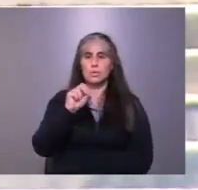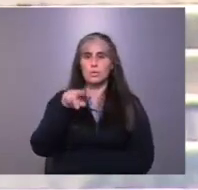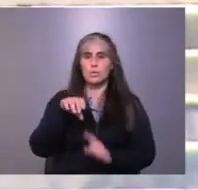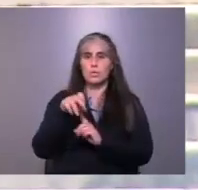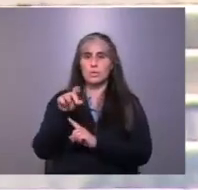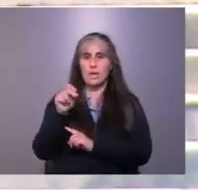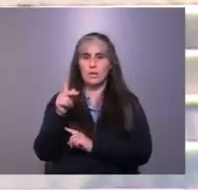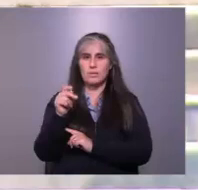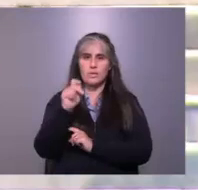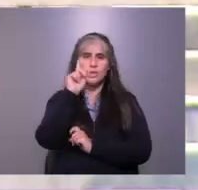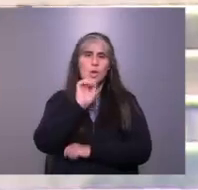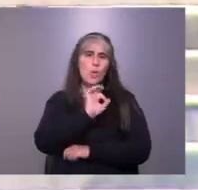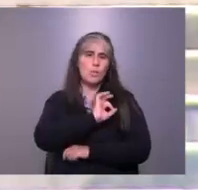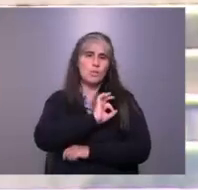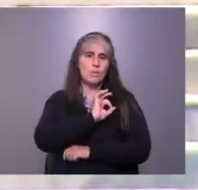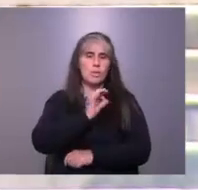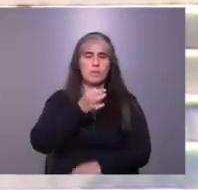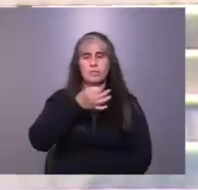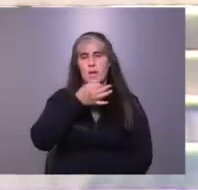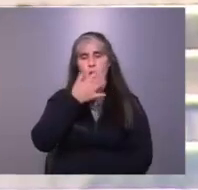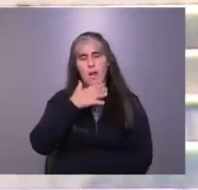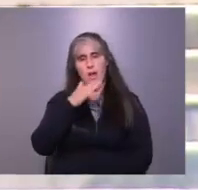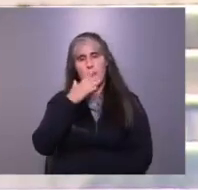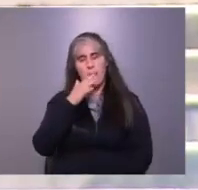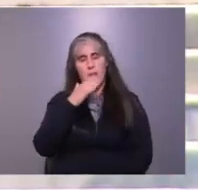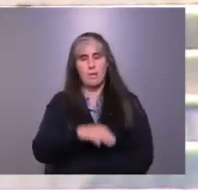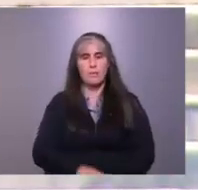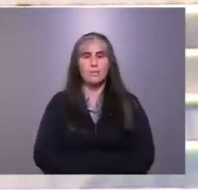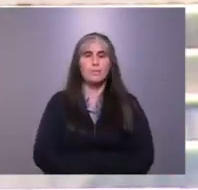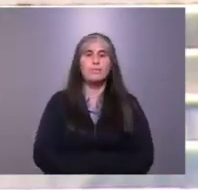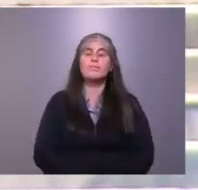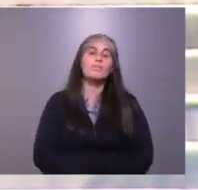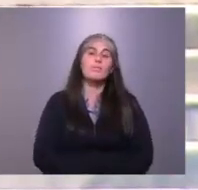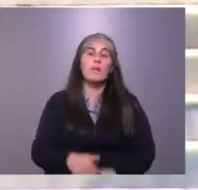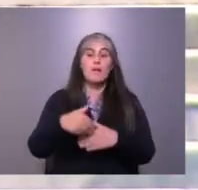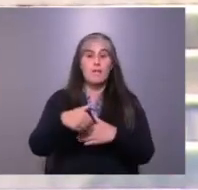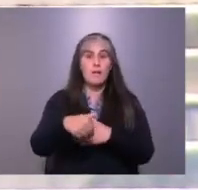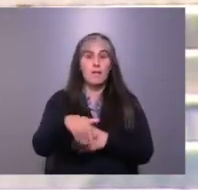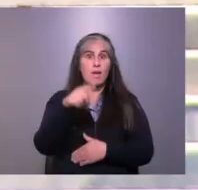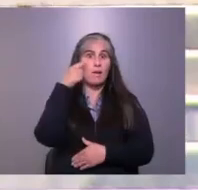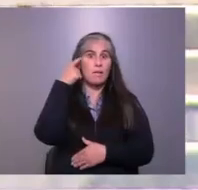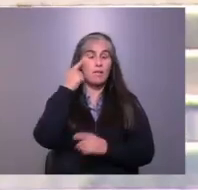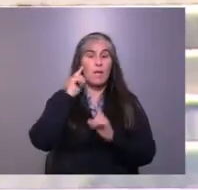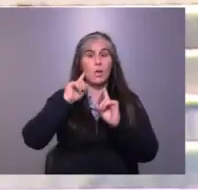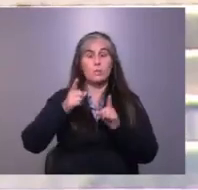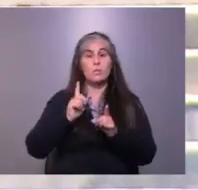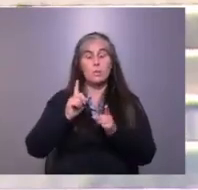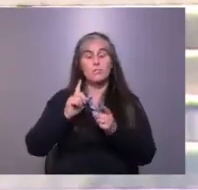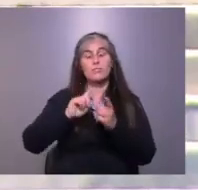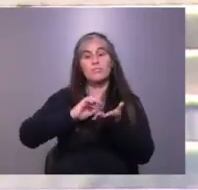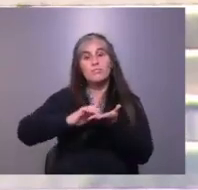órgão. Próximo dia 12, quinta-feira, damos início à peregrinação internacional